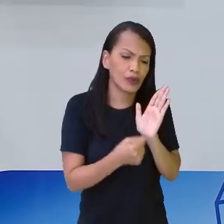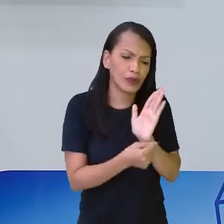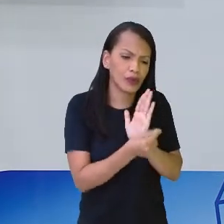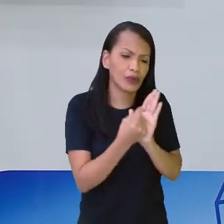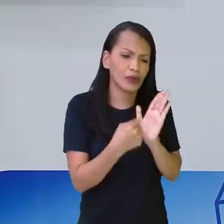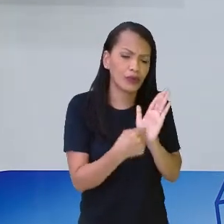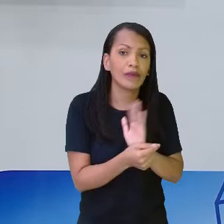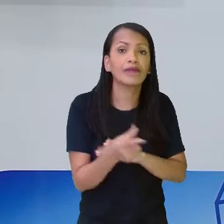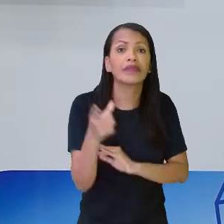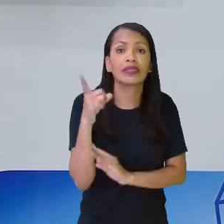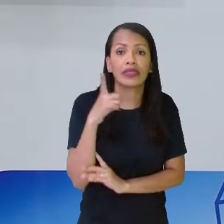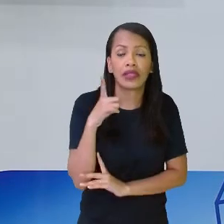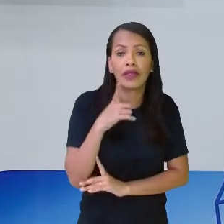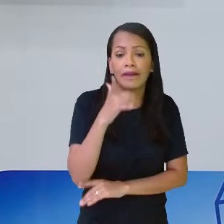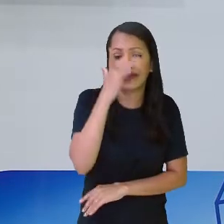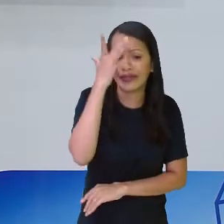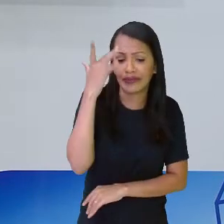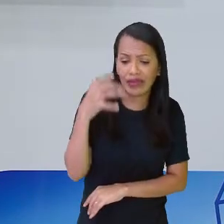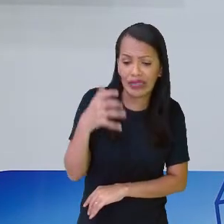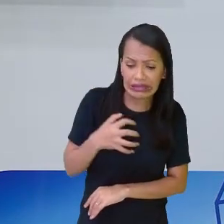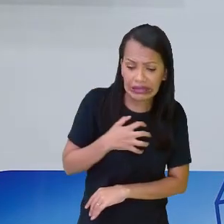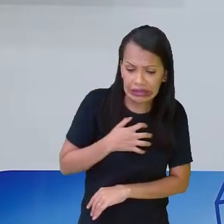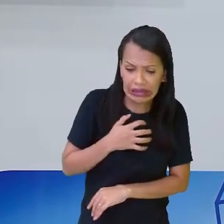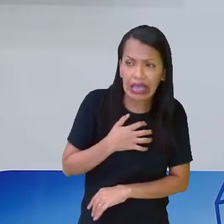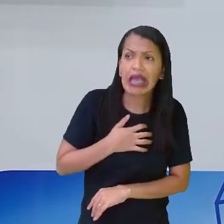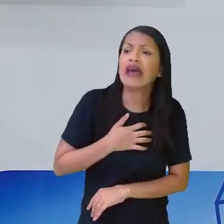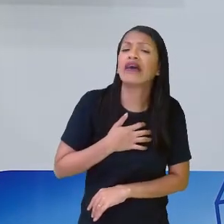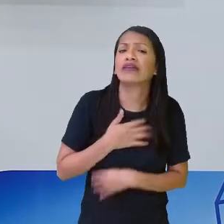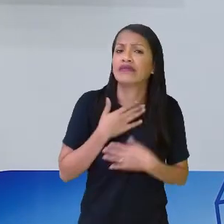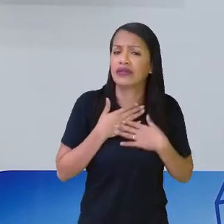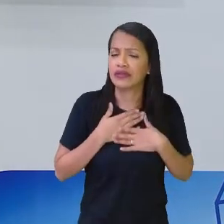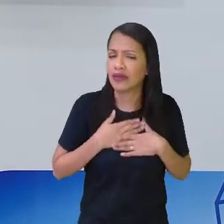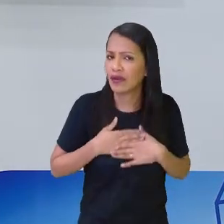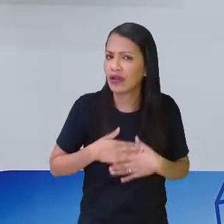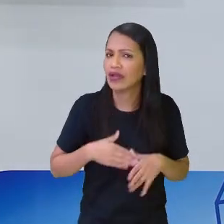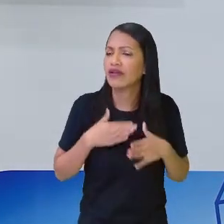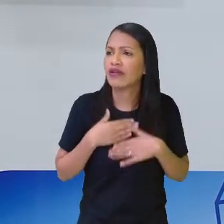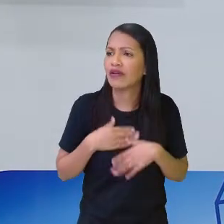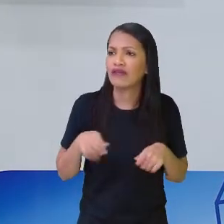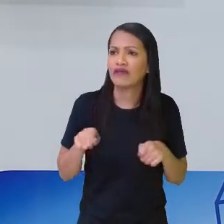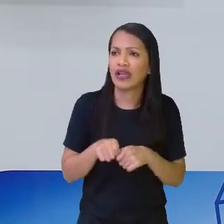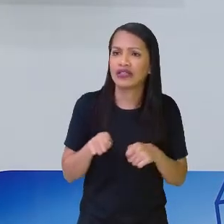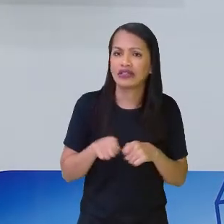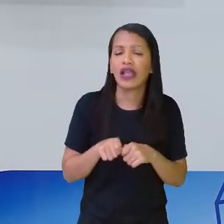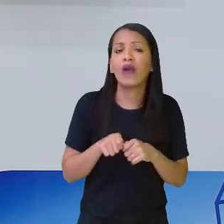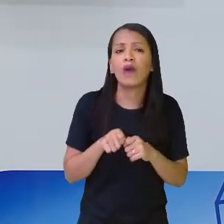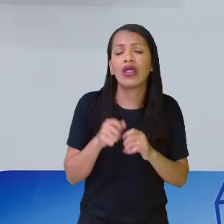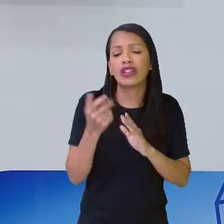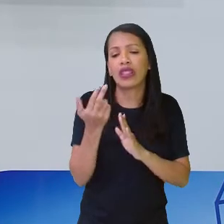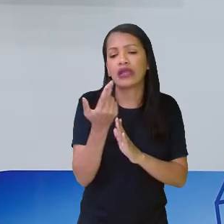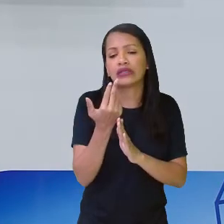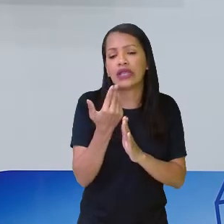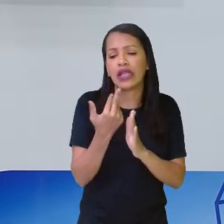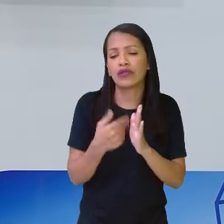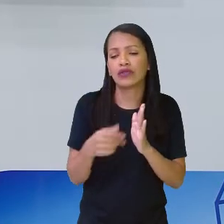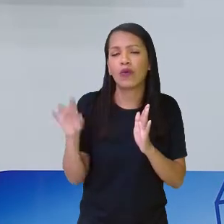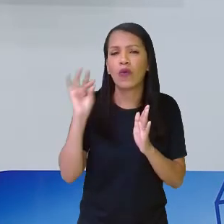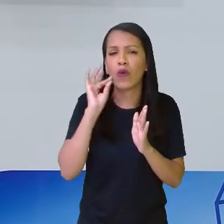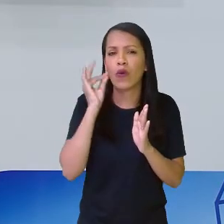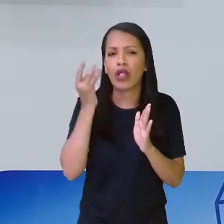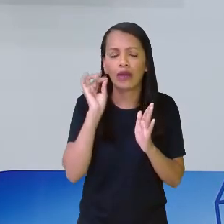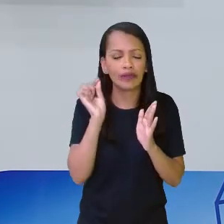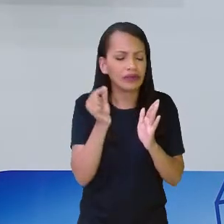formas. Tem gente que se sente mais à vontade, mais tranquilo para fazer algo como isso, desenhando. Então, pega um lápis,